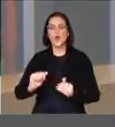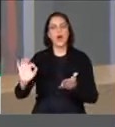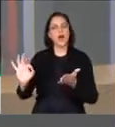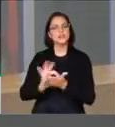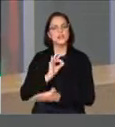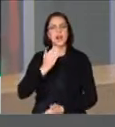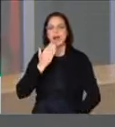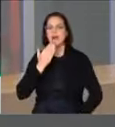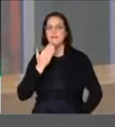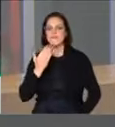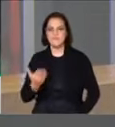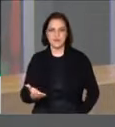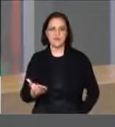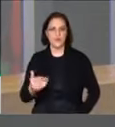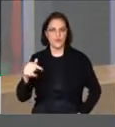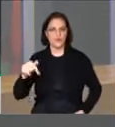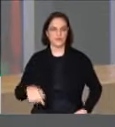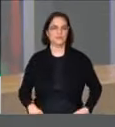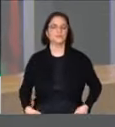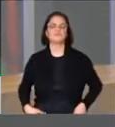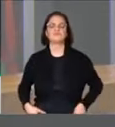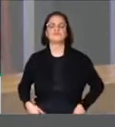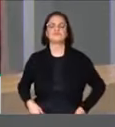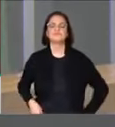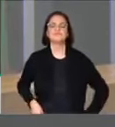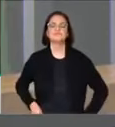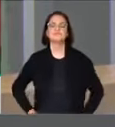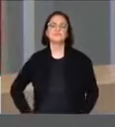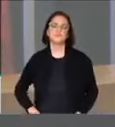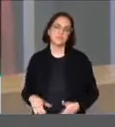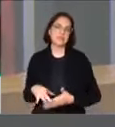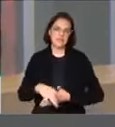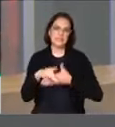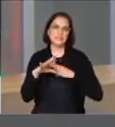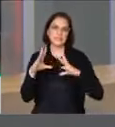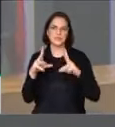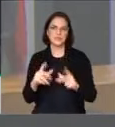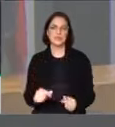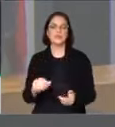os líderes, que o Supremo Tribunal Federal